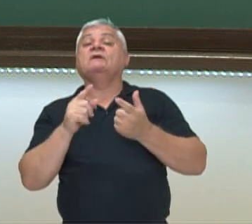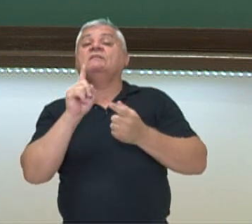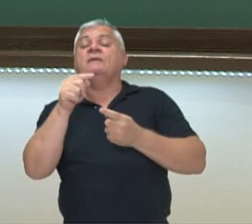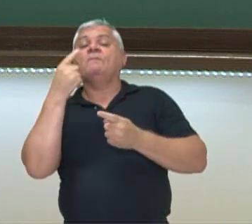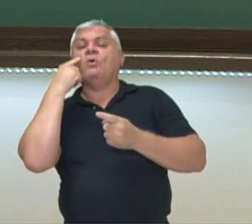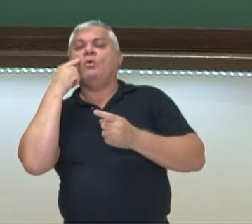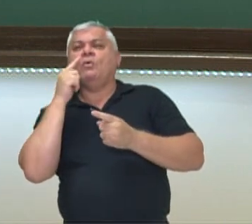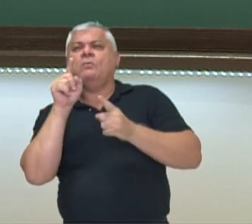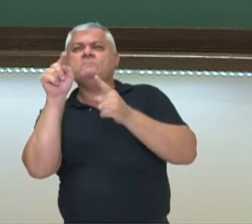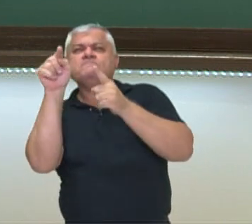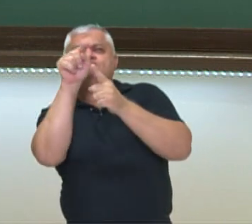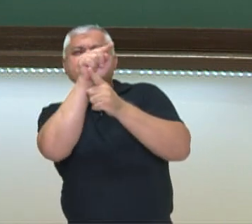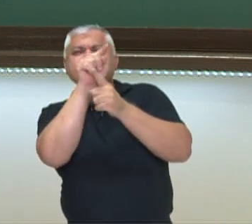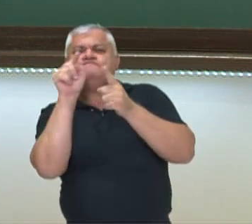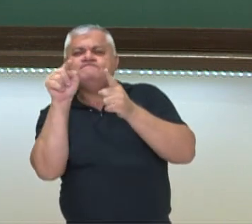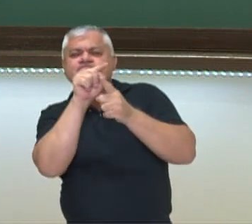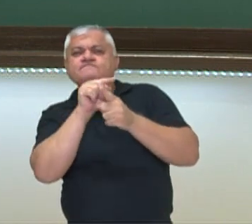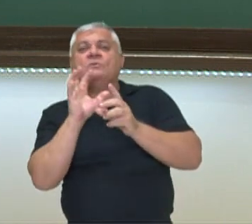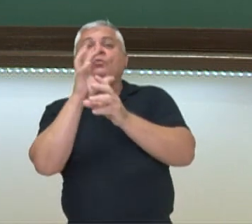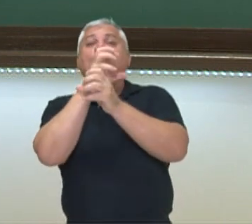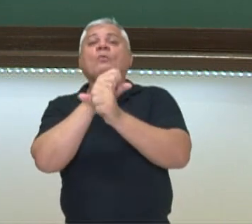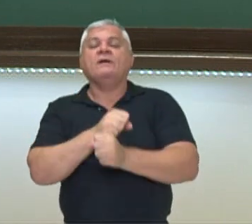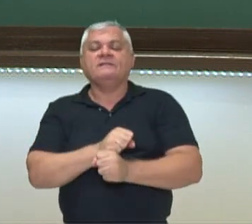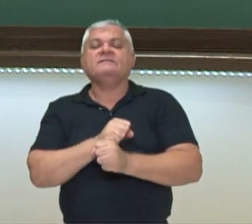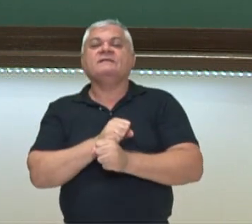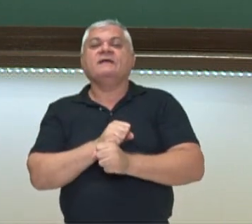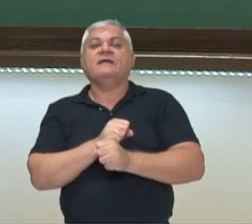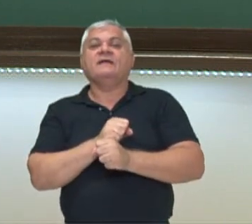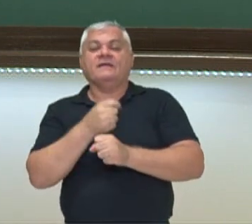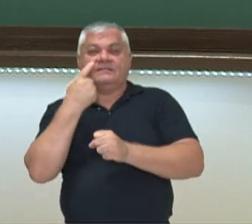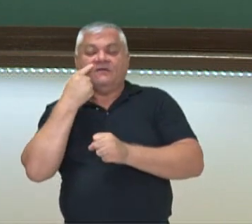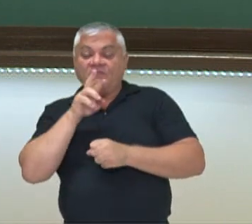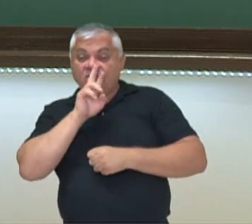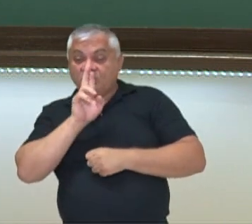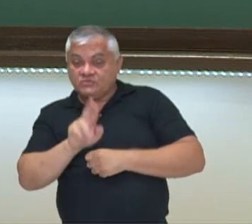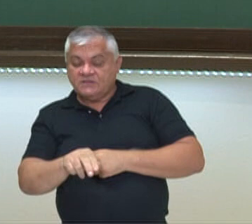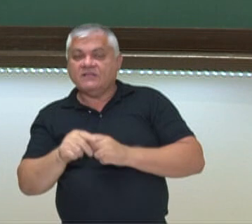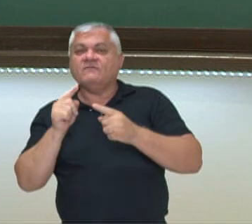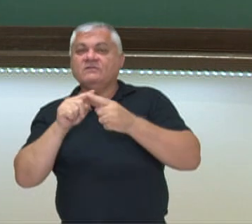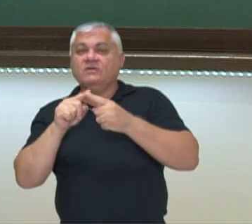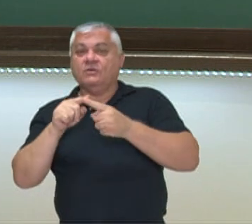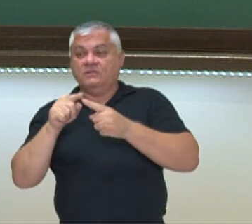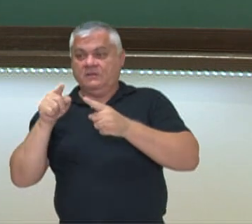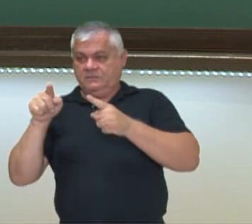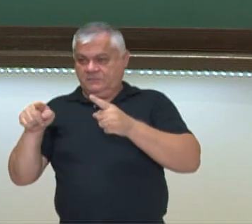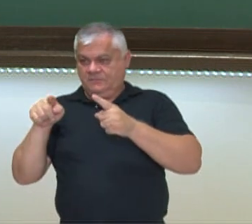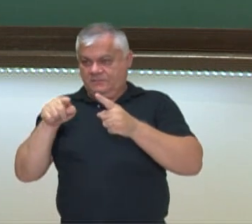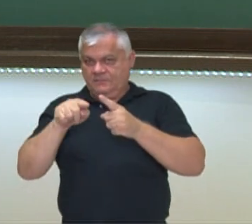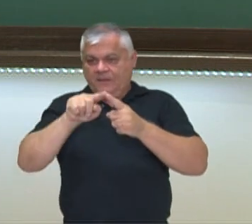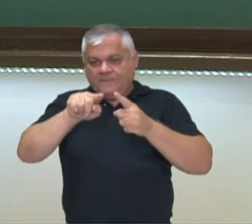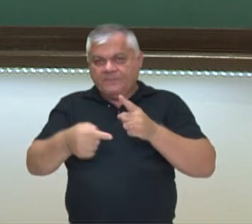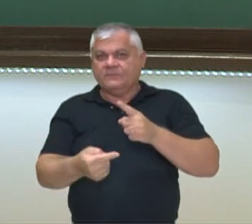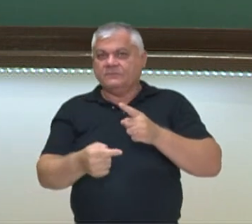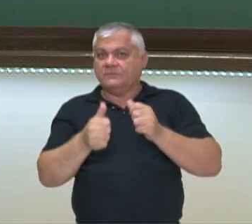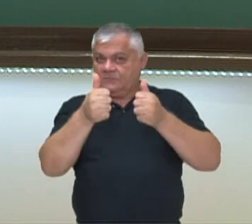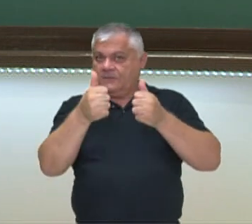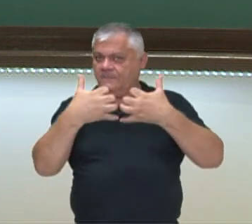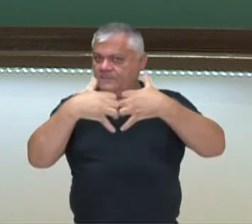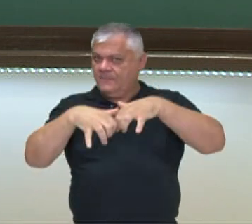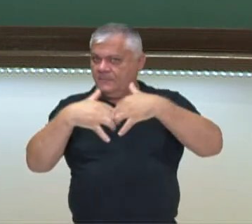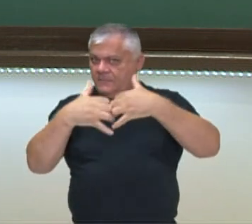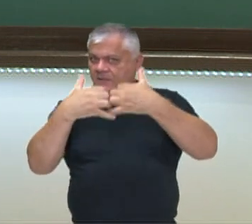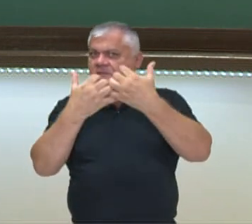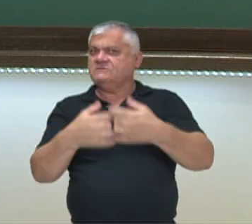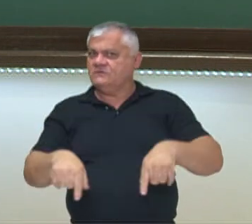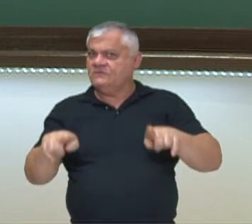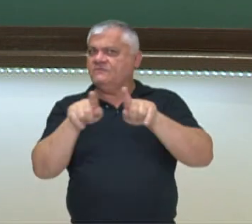contar todas as casas decimais. E daí, na hora de olhar para o resultado, você conta da direita para a esquerda e coloca a vírgula. Pense um pouquinho e a